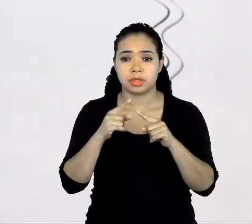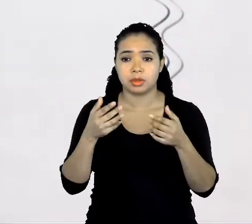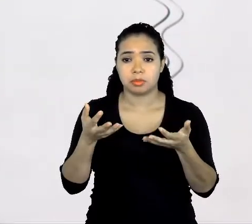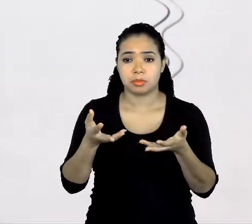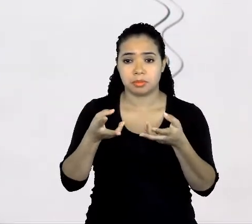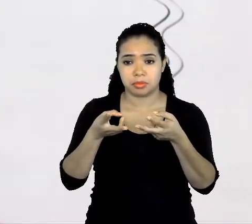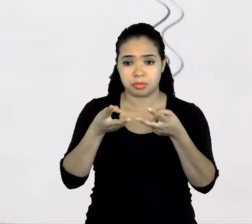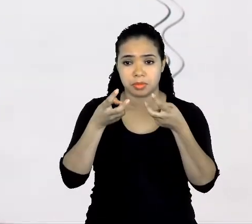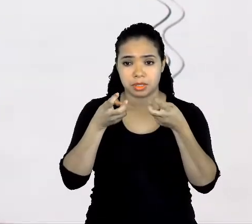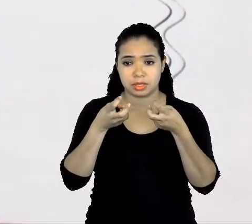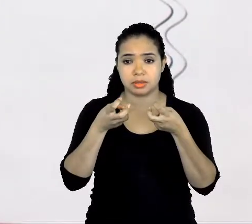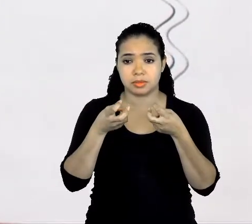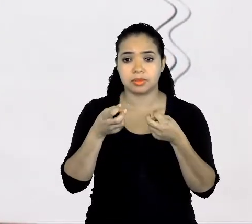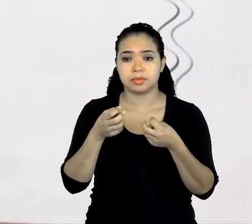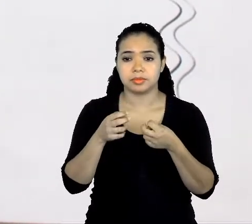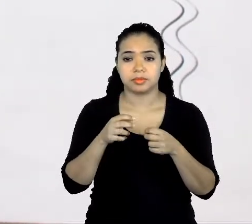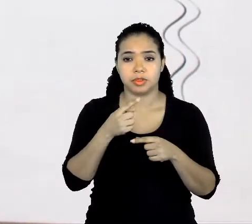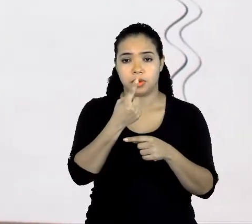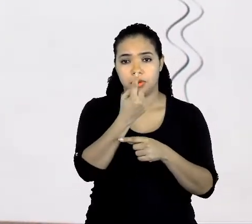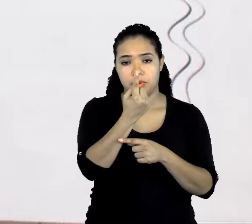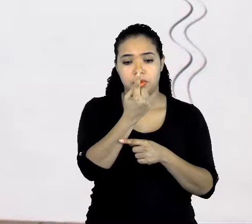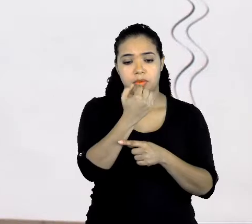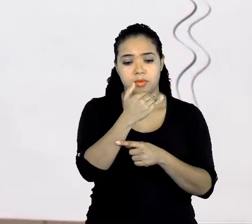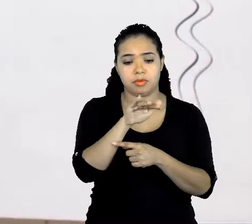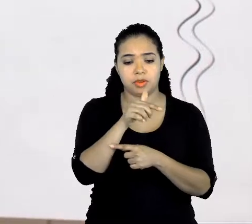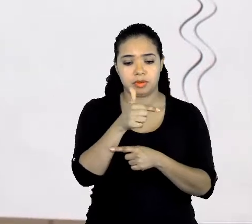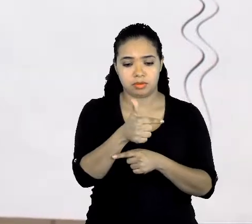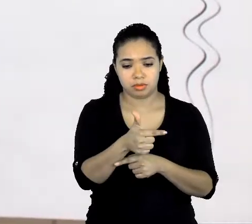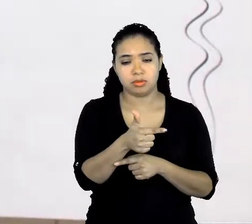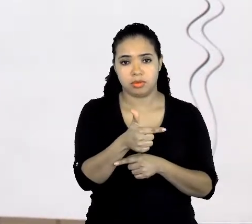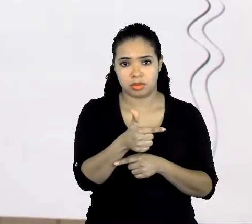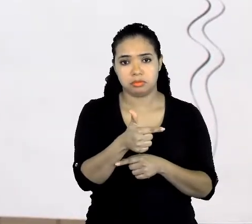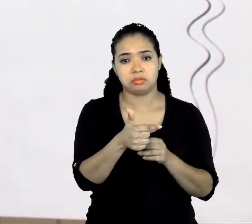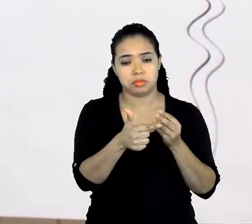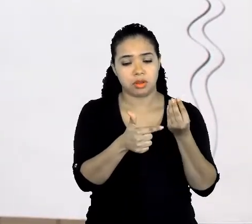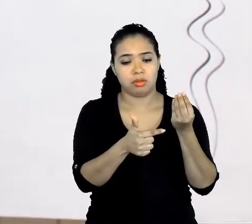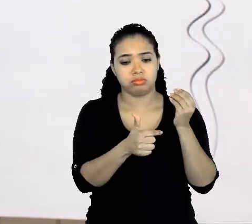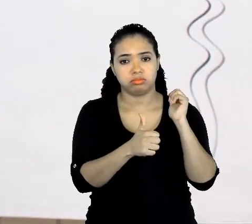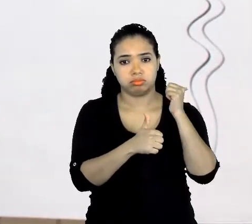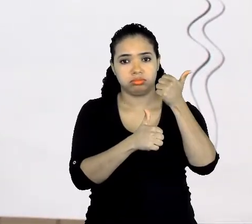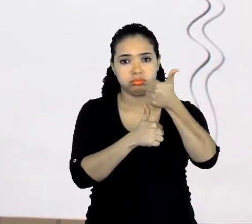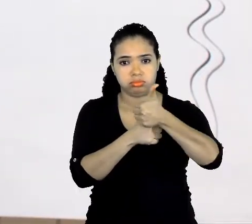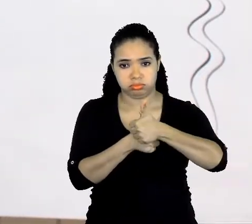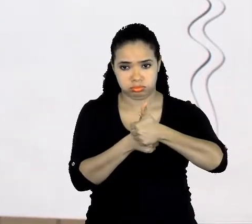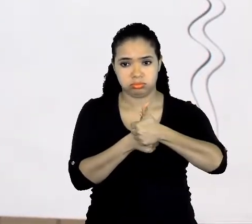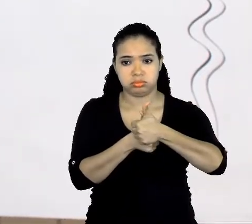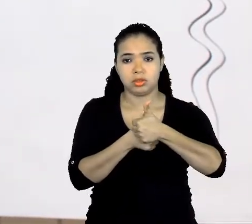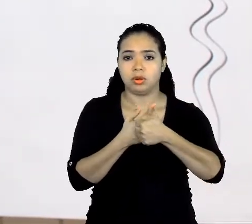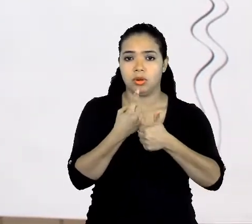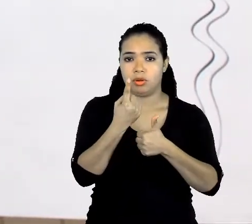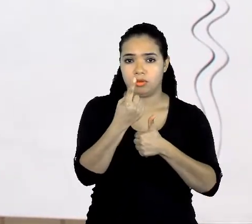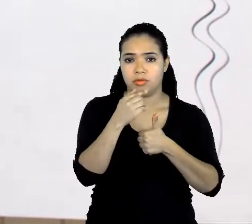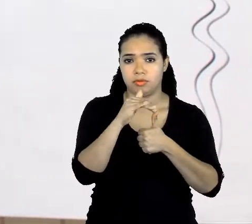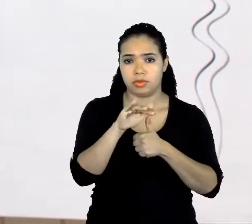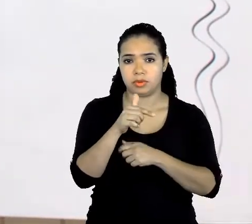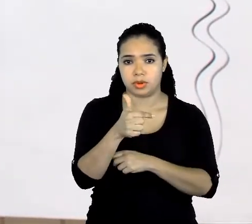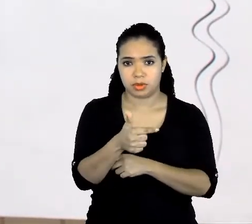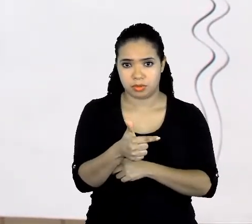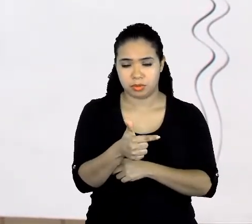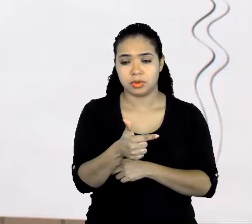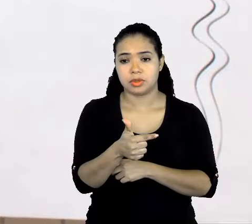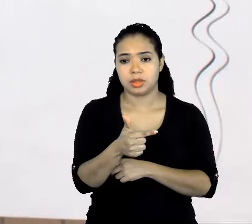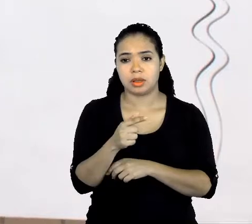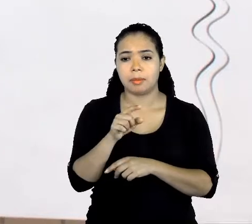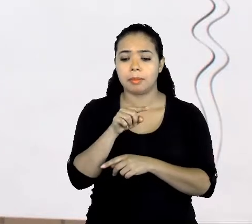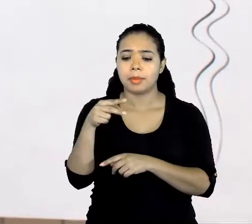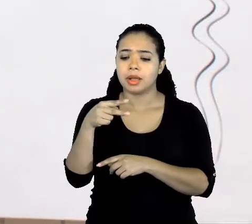aplicar o seno, apesar de ser um conceito que é cabido, não vai me levar à resposta. Por que não me leva? Simples. Porque a